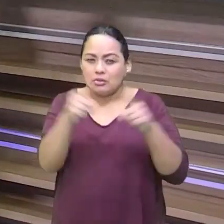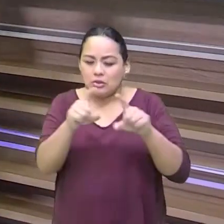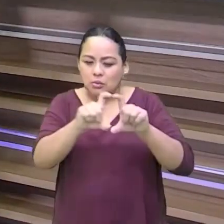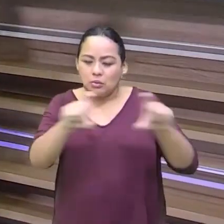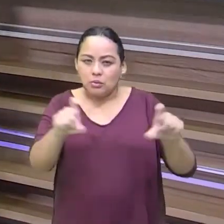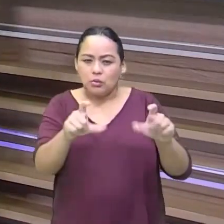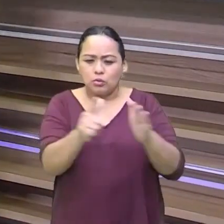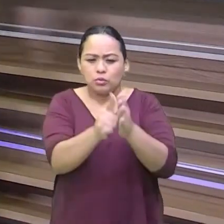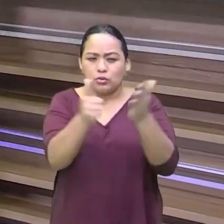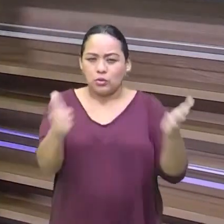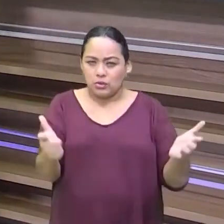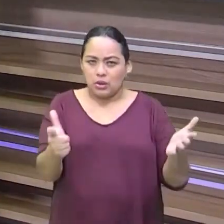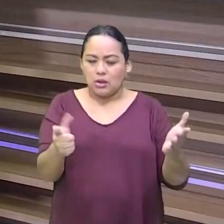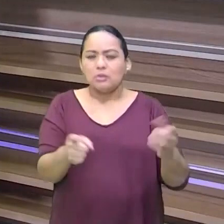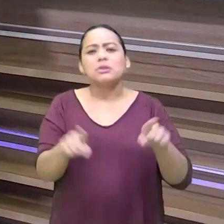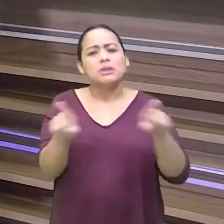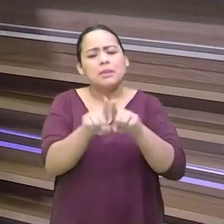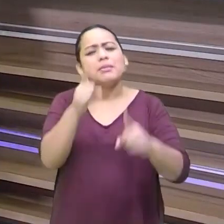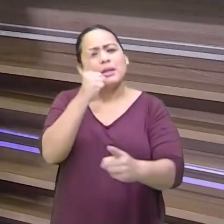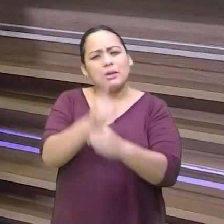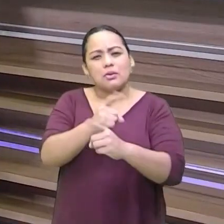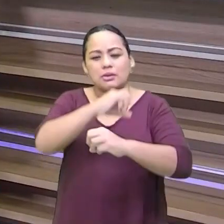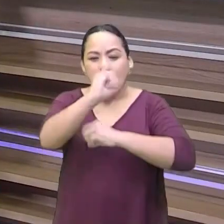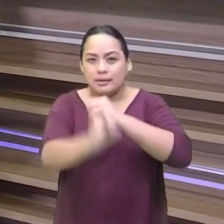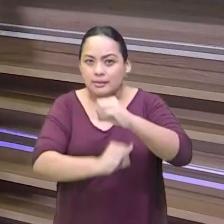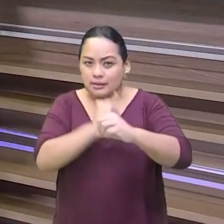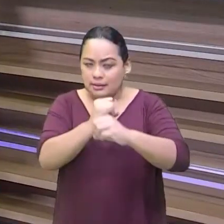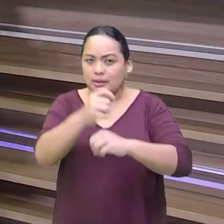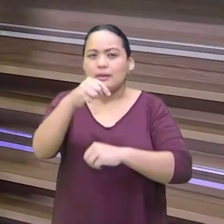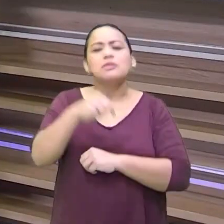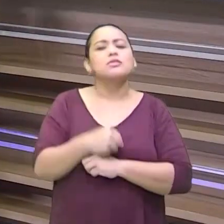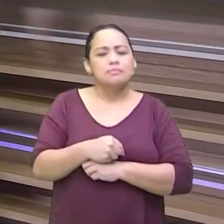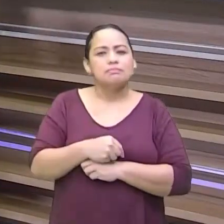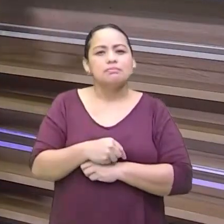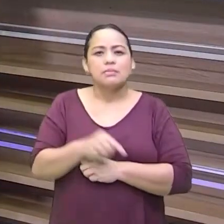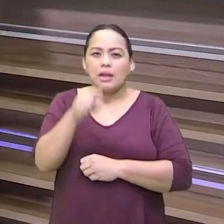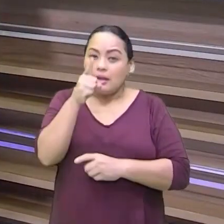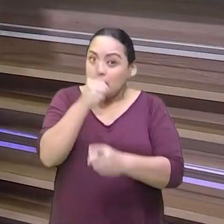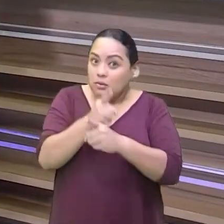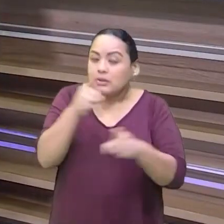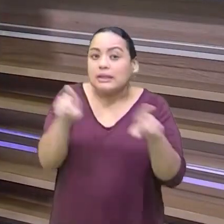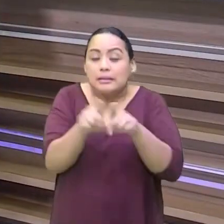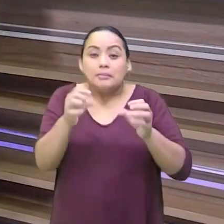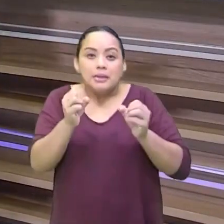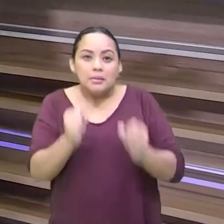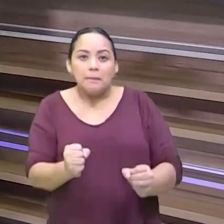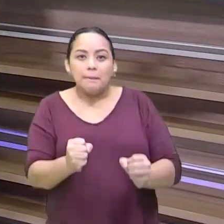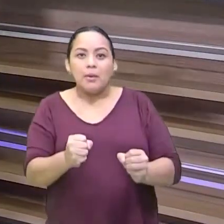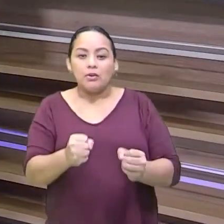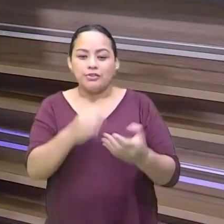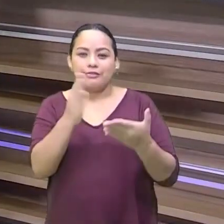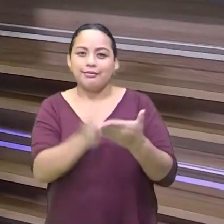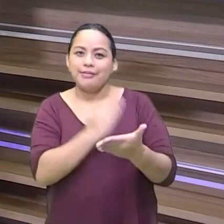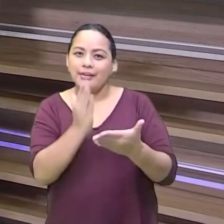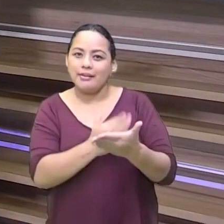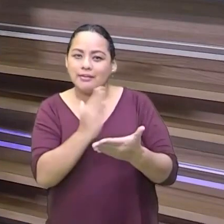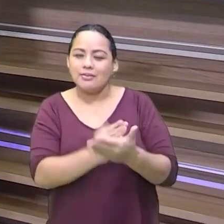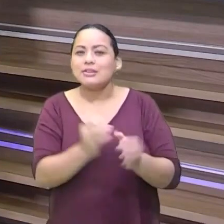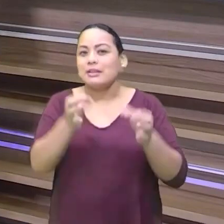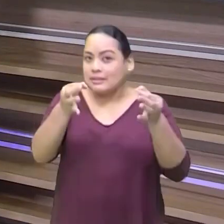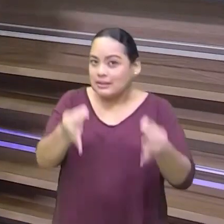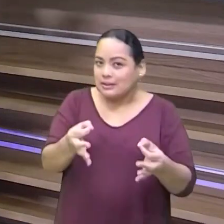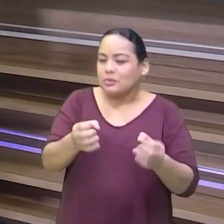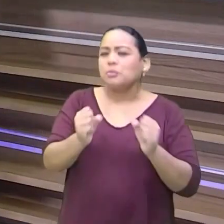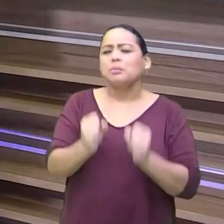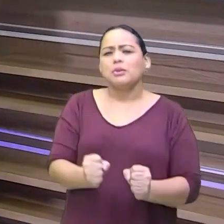jornal físico, não. Você pode encontrar na internet, como foi falado aqui no texto. Você pode encontrar também em revistas, tá